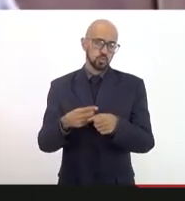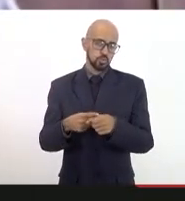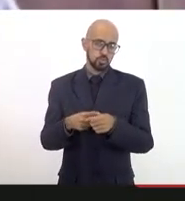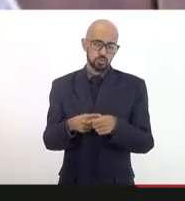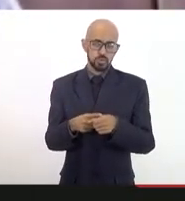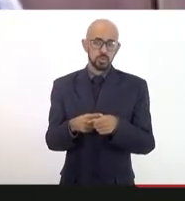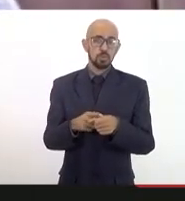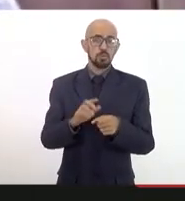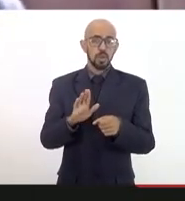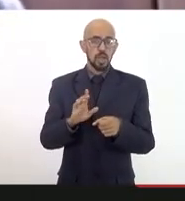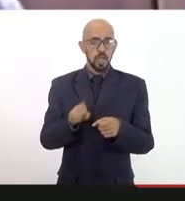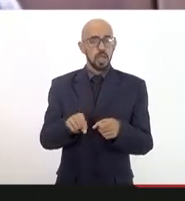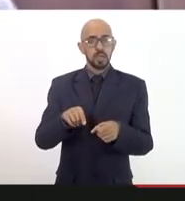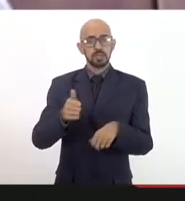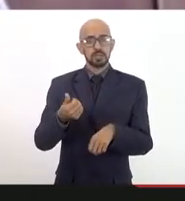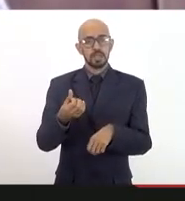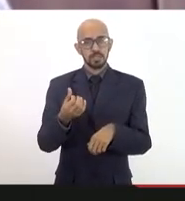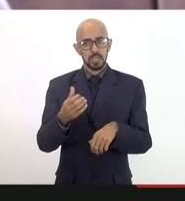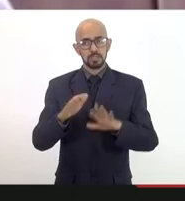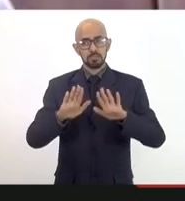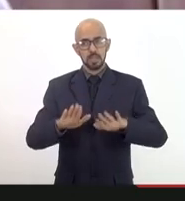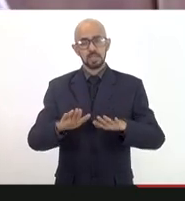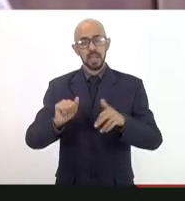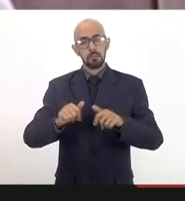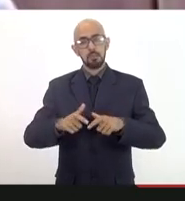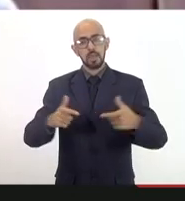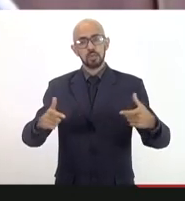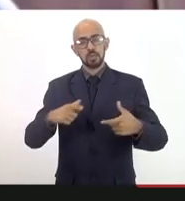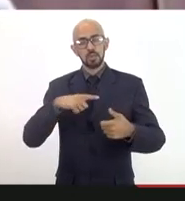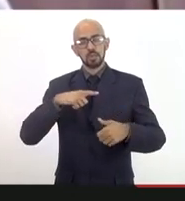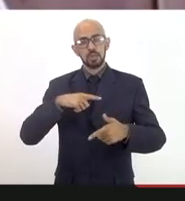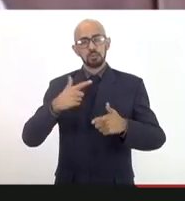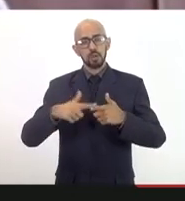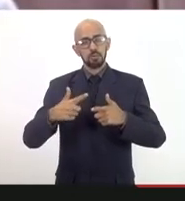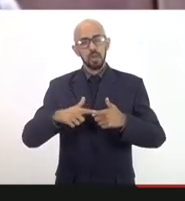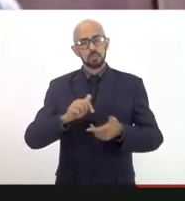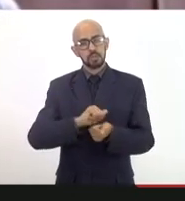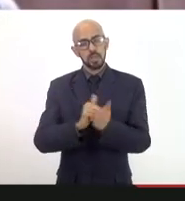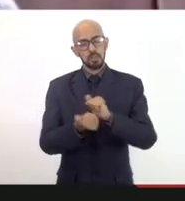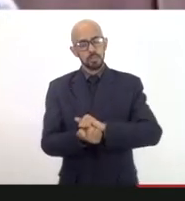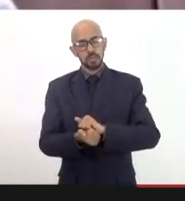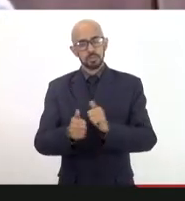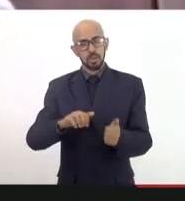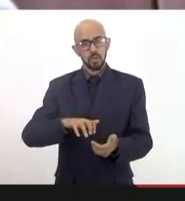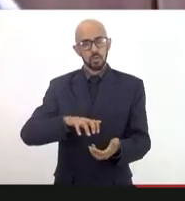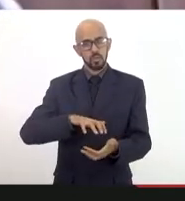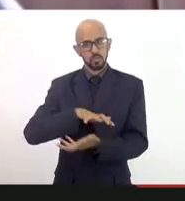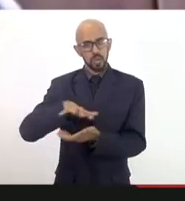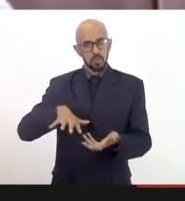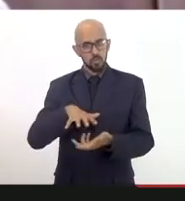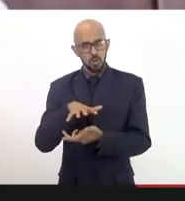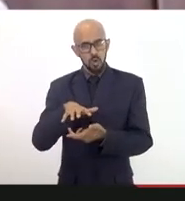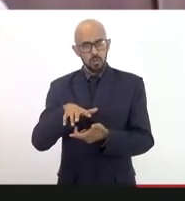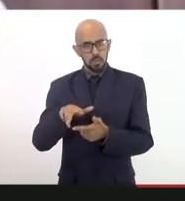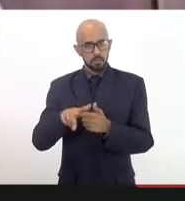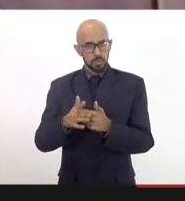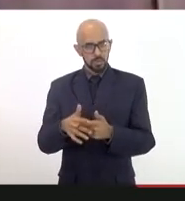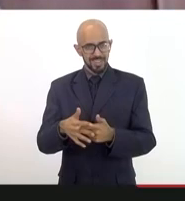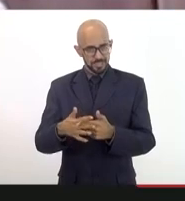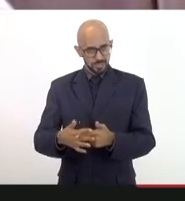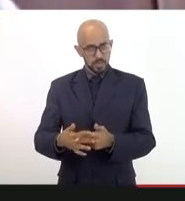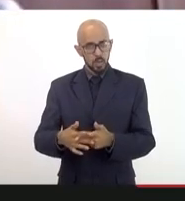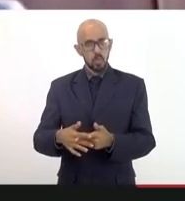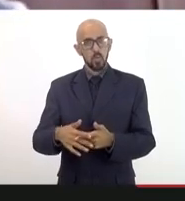mas grande parte tem problemas de adequação, problemas de manutenção de equipamentos, né, seja